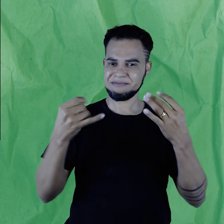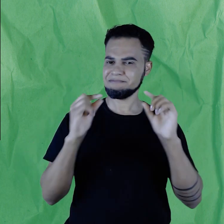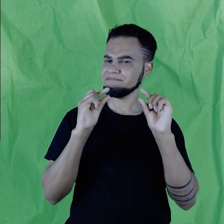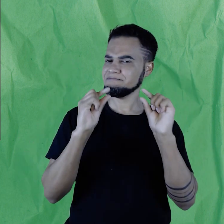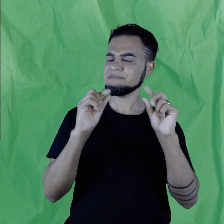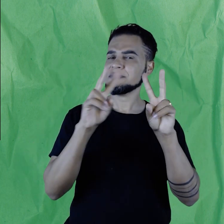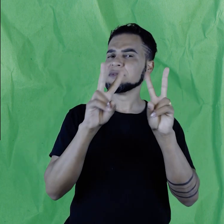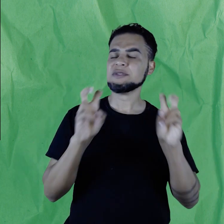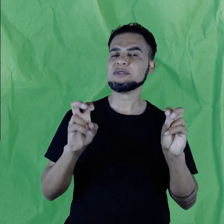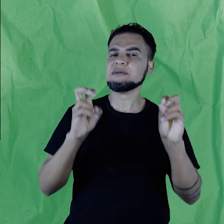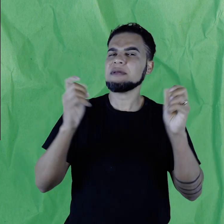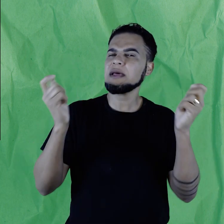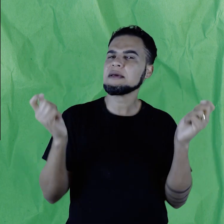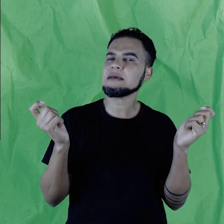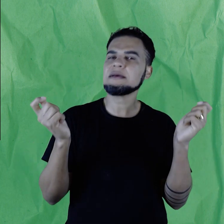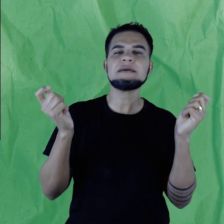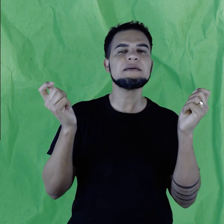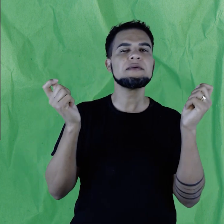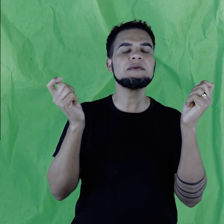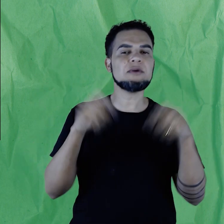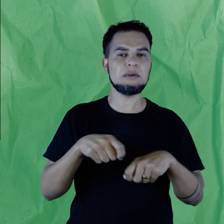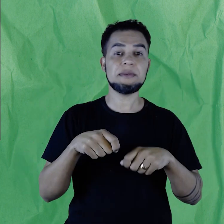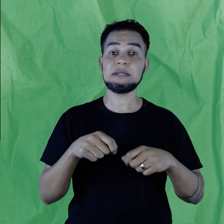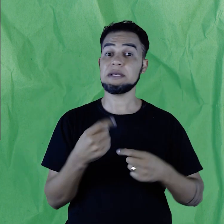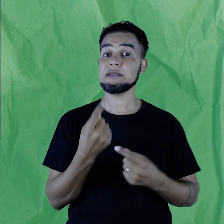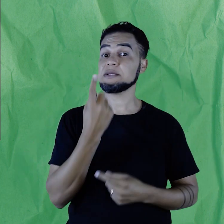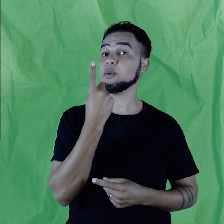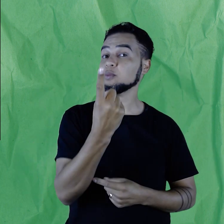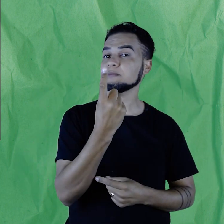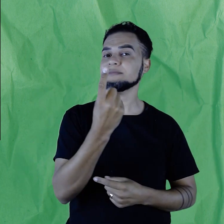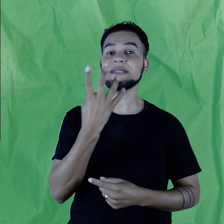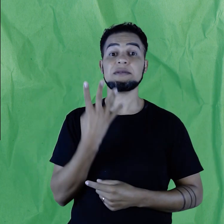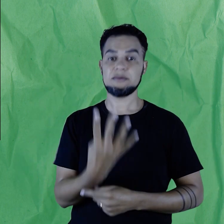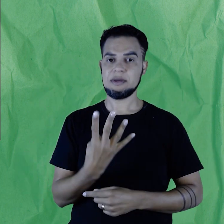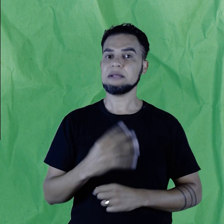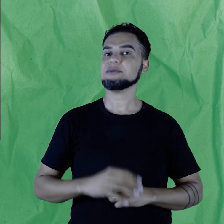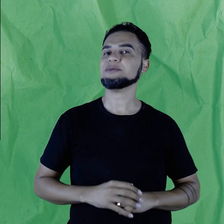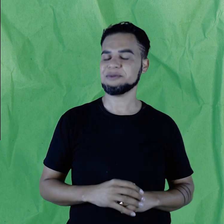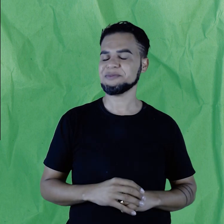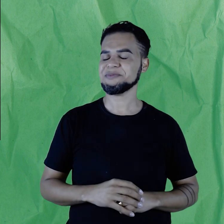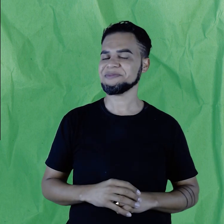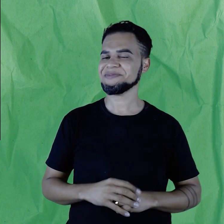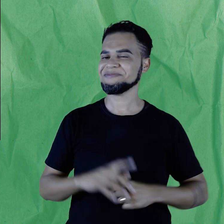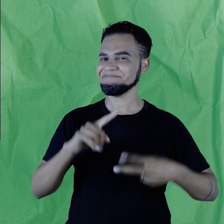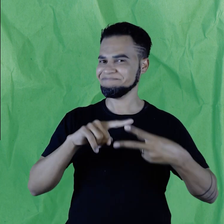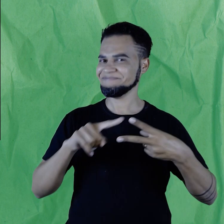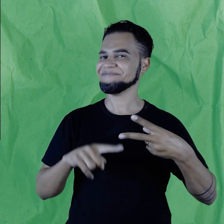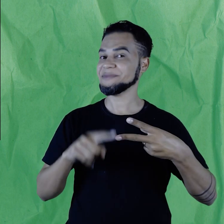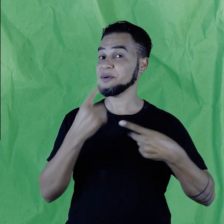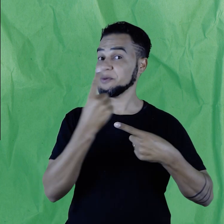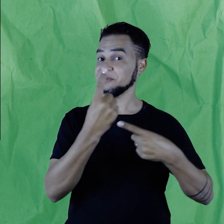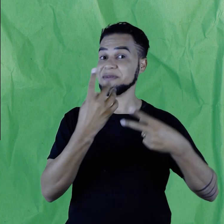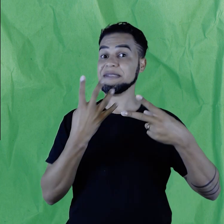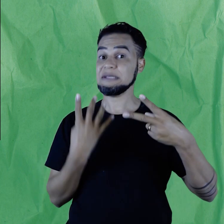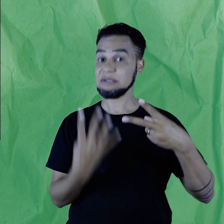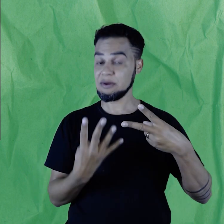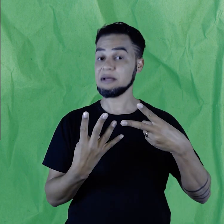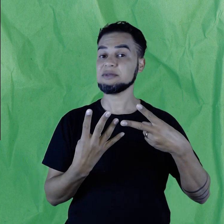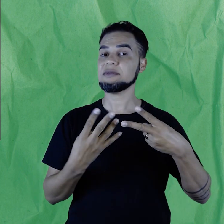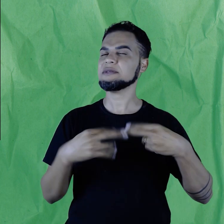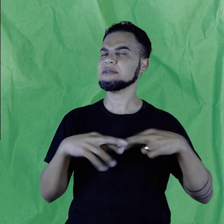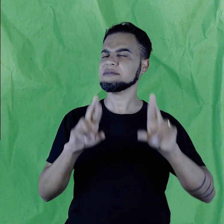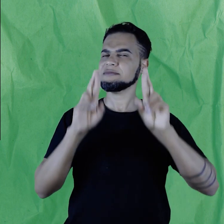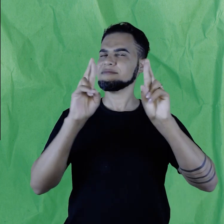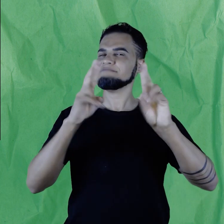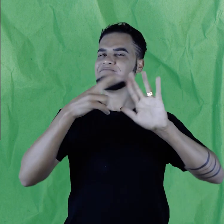um pouquinho sobre as competências 1 e 4 que regem a correção